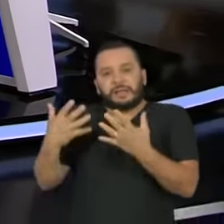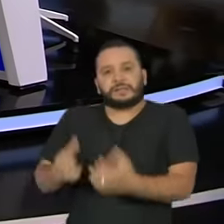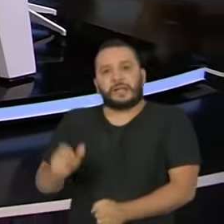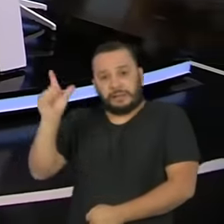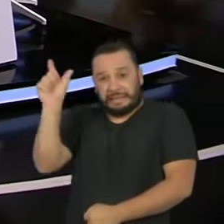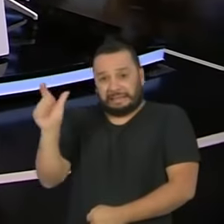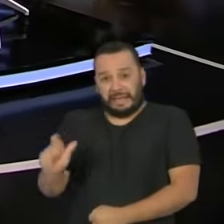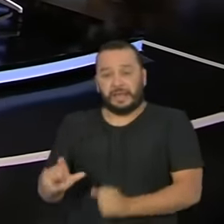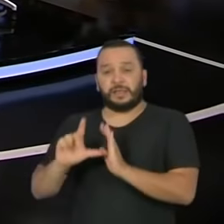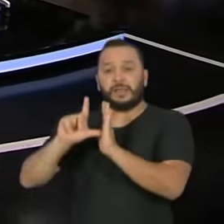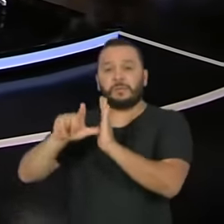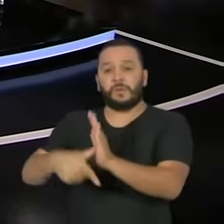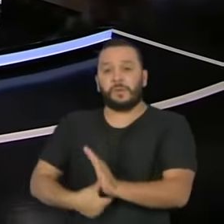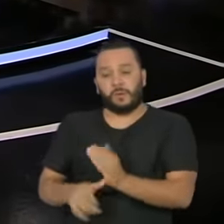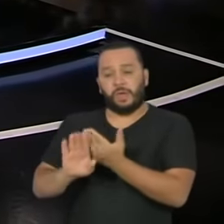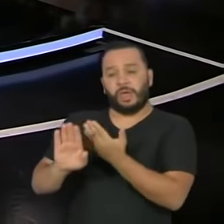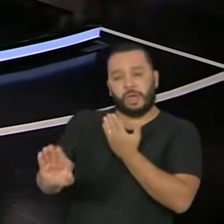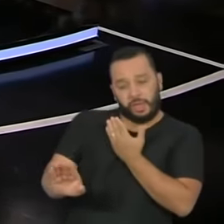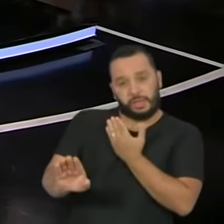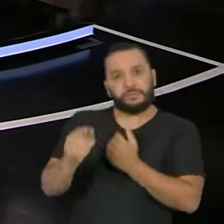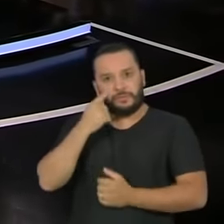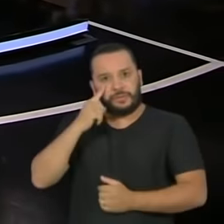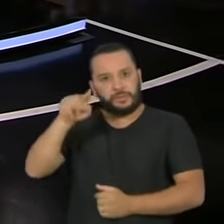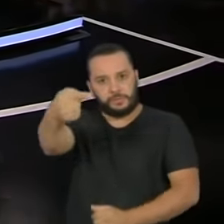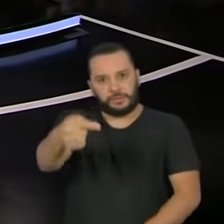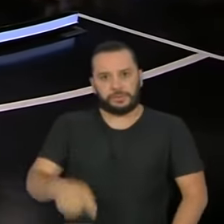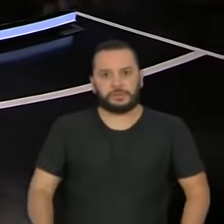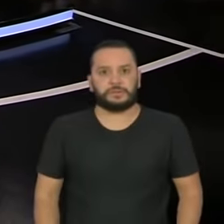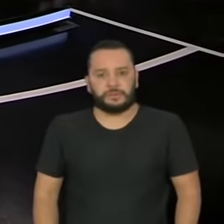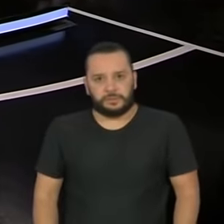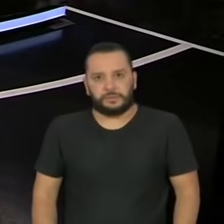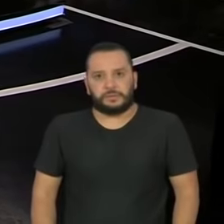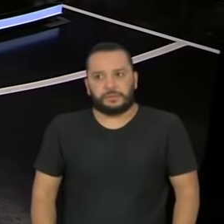do coronavírus no mundo. Nós voltamos já já.